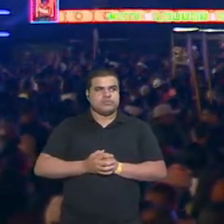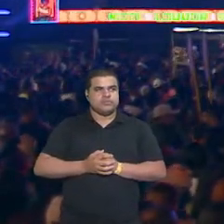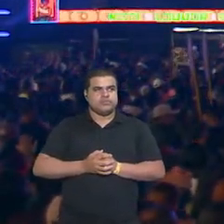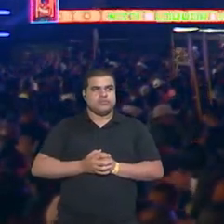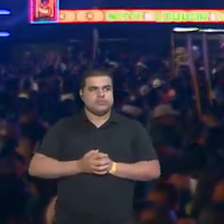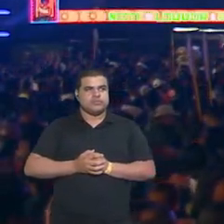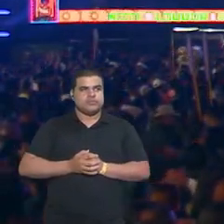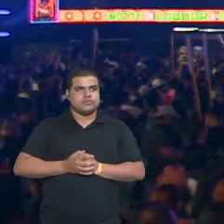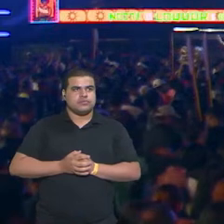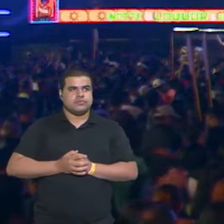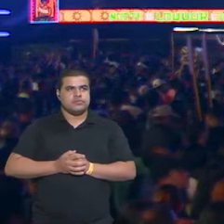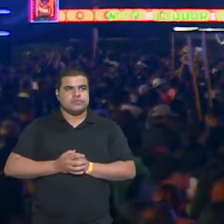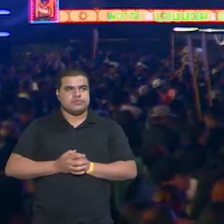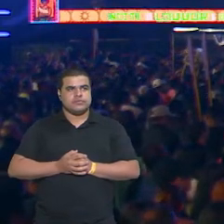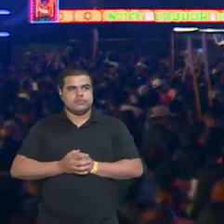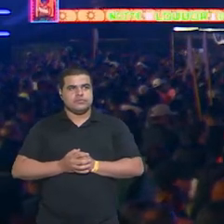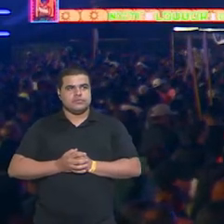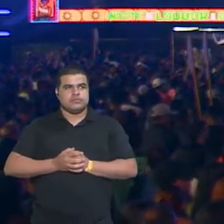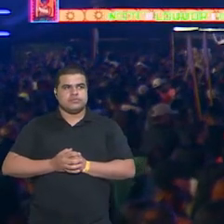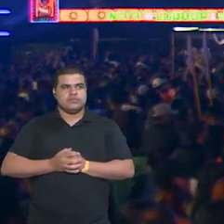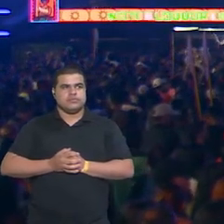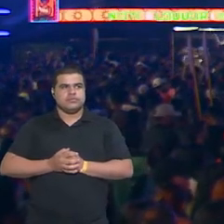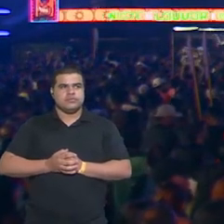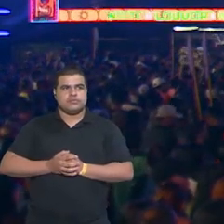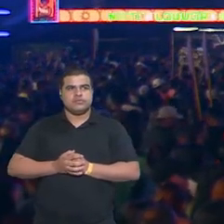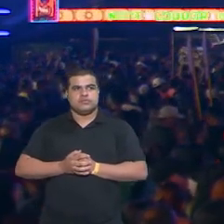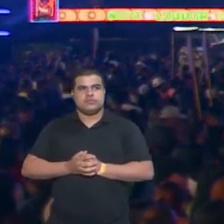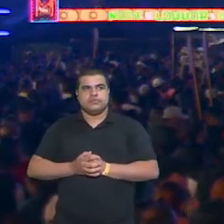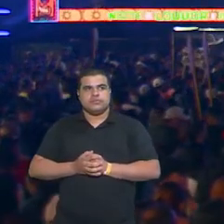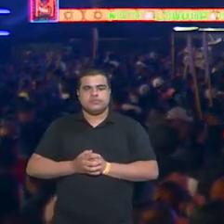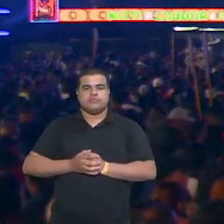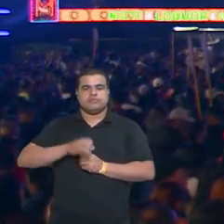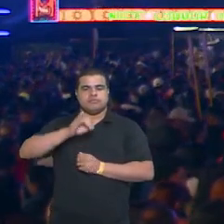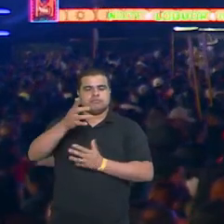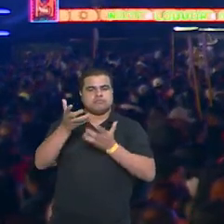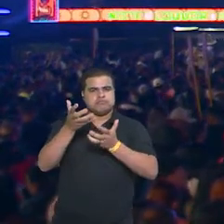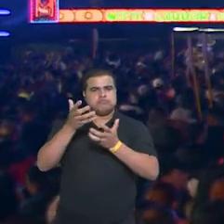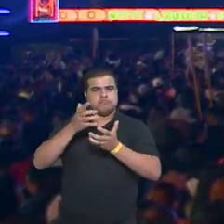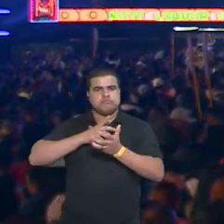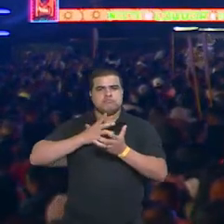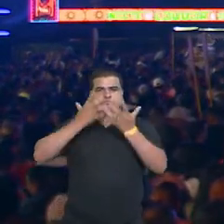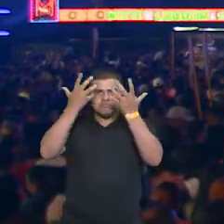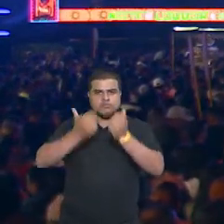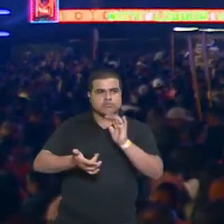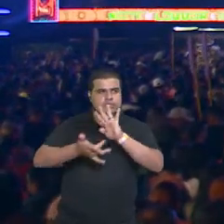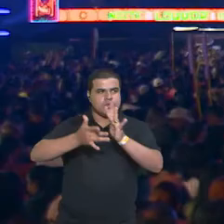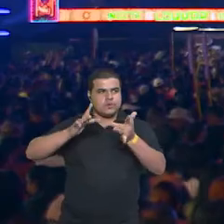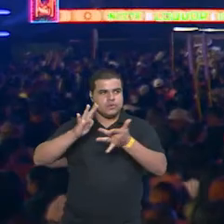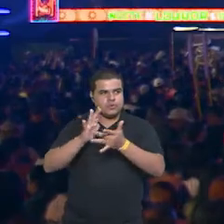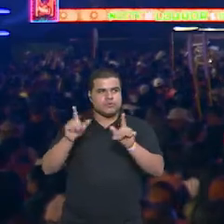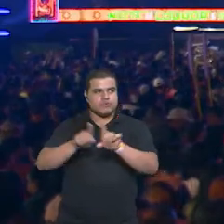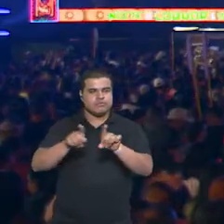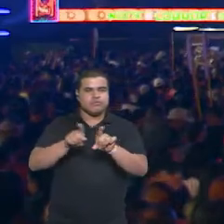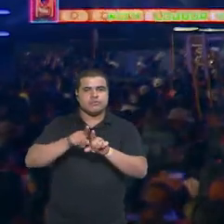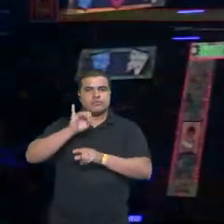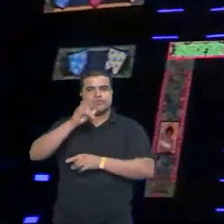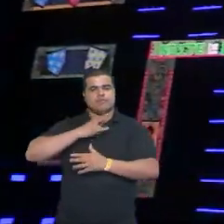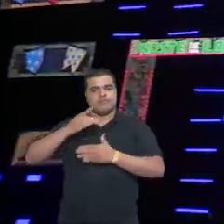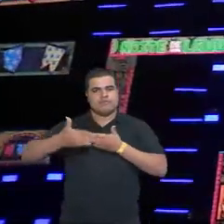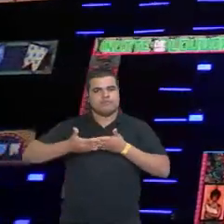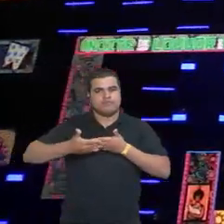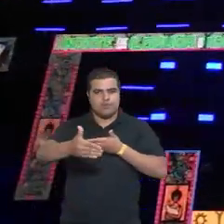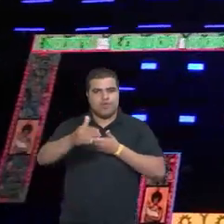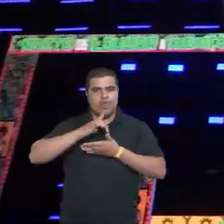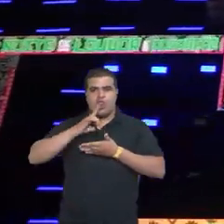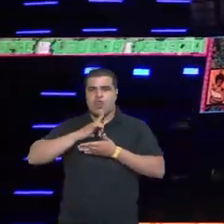Deus e está dizendo eu quero aceitar a Jesus como Salvador pela primeira vez eu quero voltar para Jesus porque a partir de